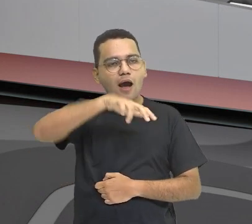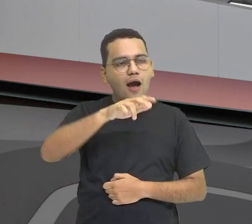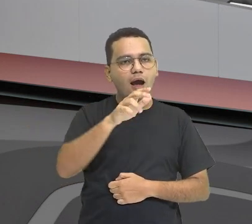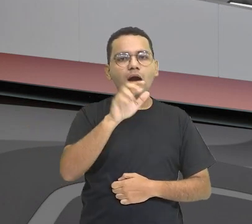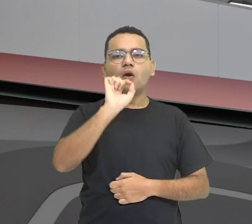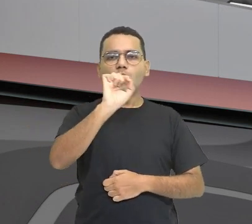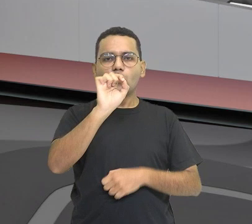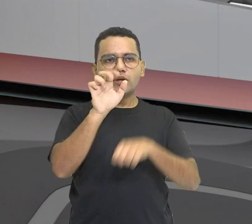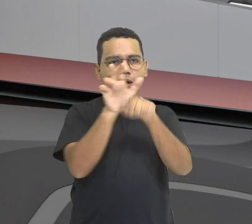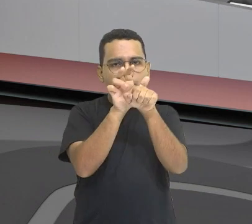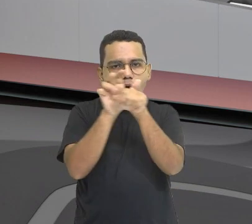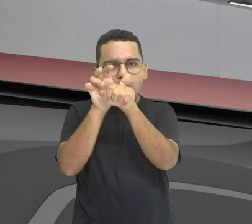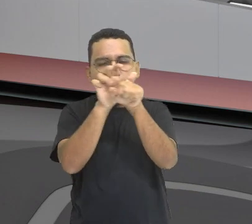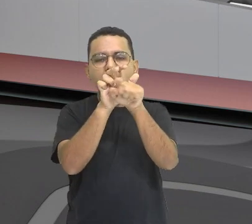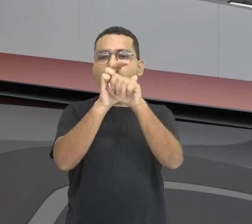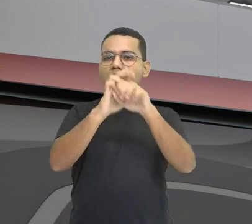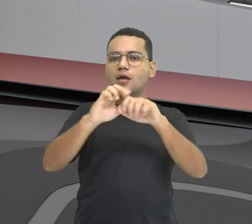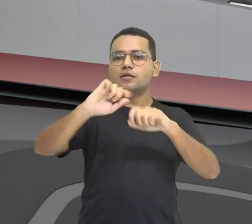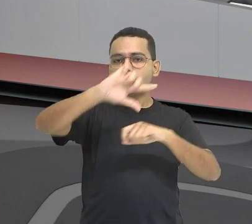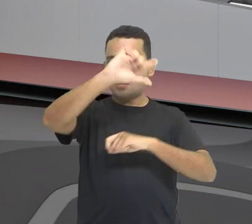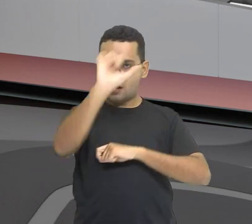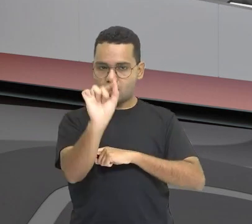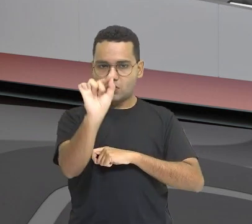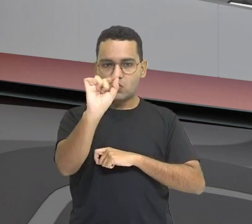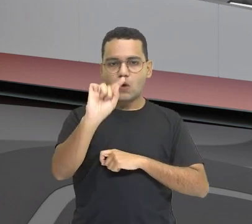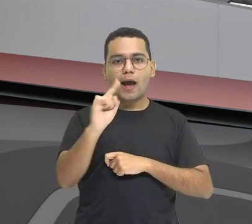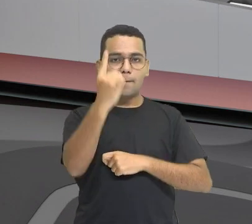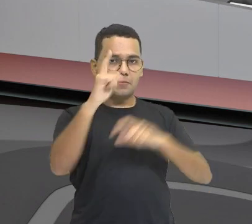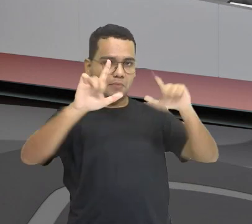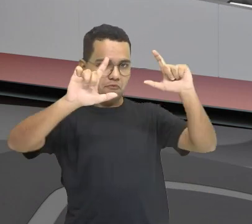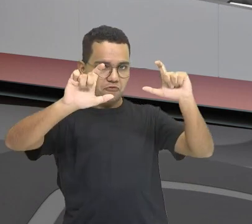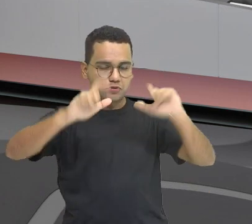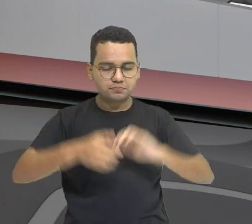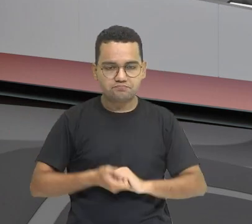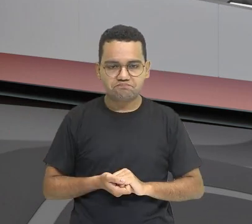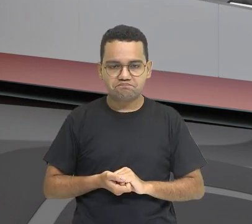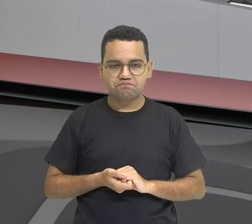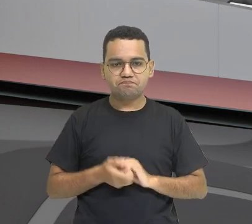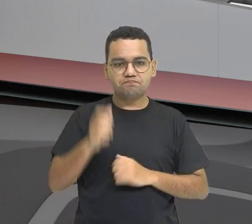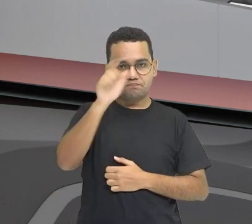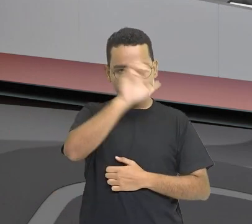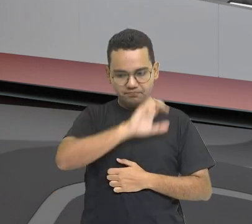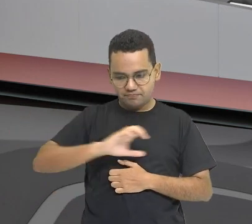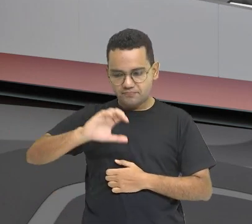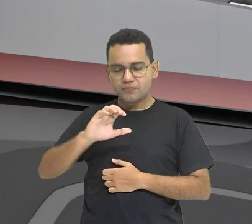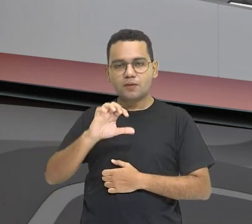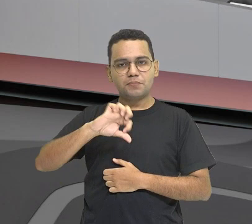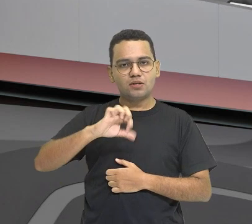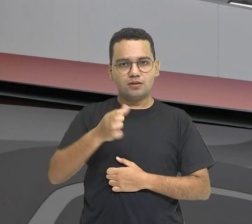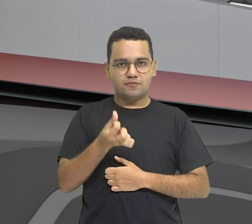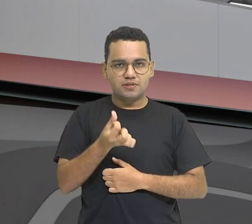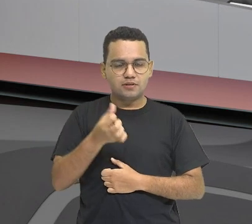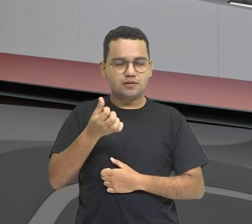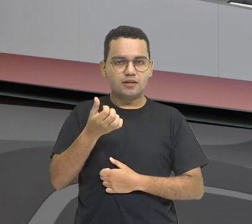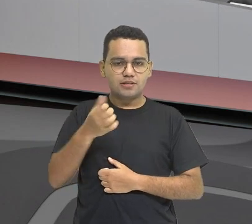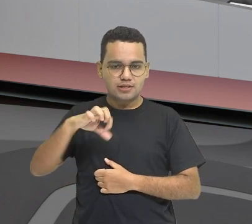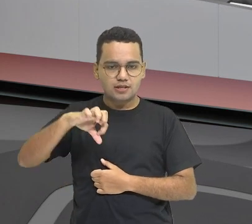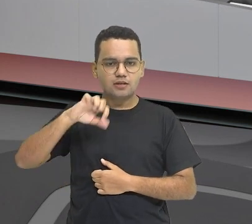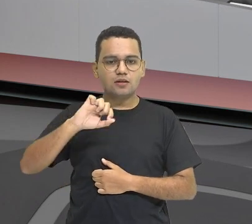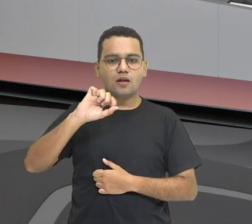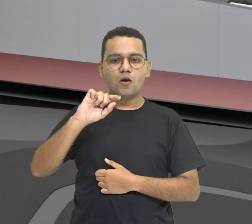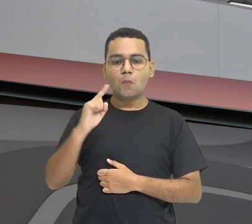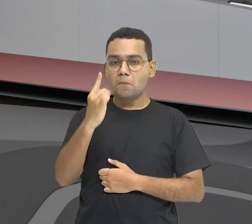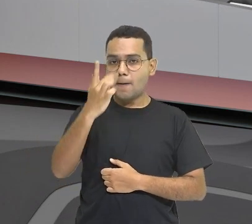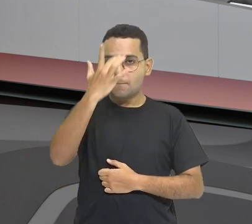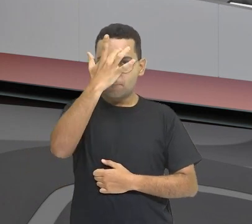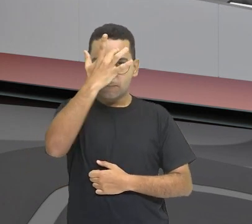lunar, onde foi feita ali também a primeira foto da Lua. E os Estados Unidos mandou no ano de 1969 o homem à Lua.